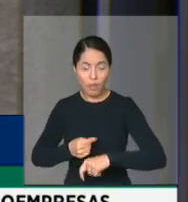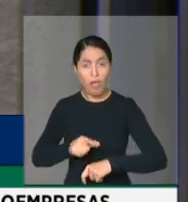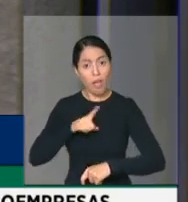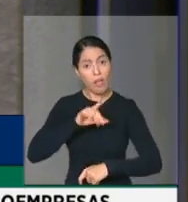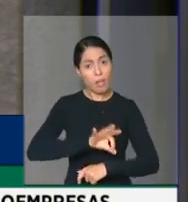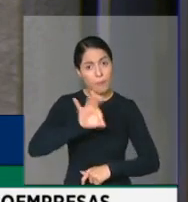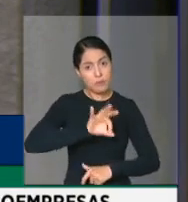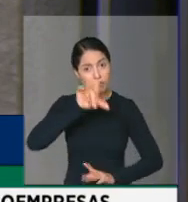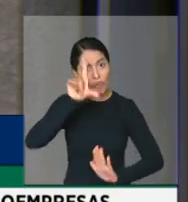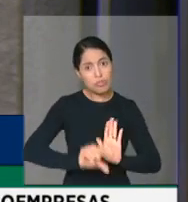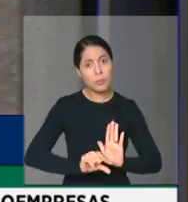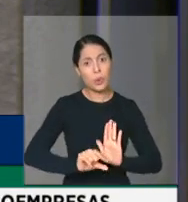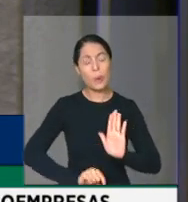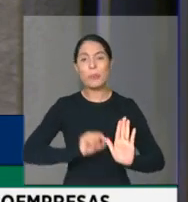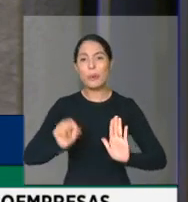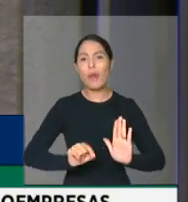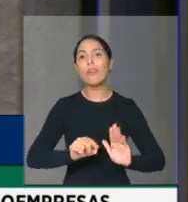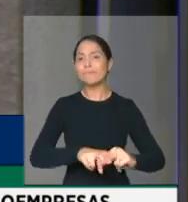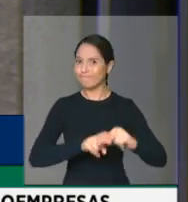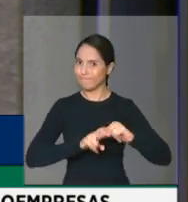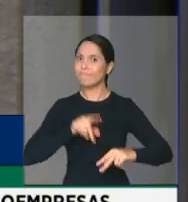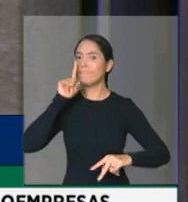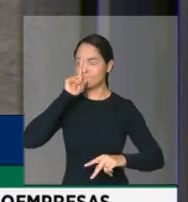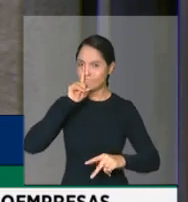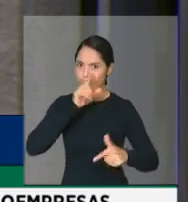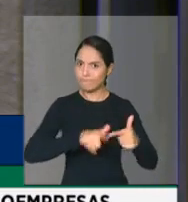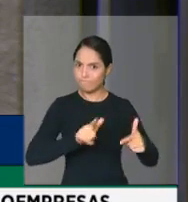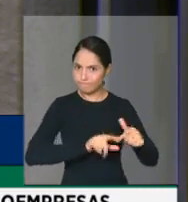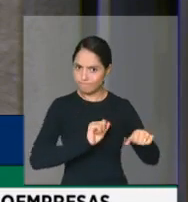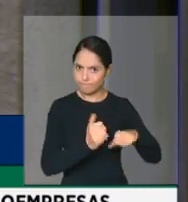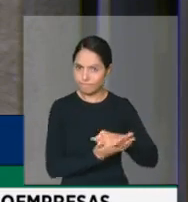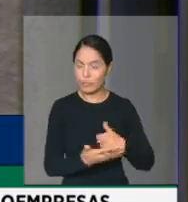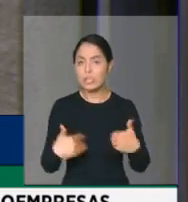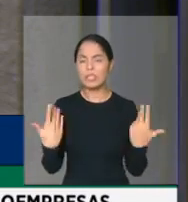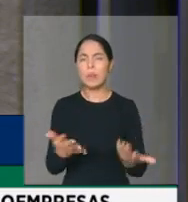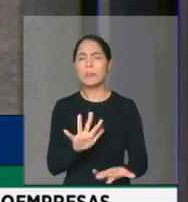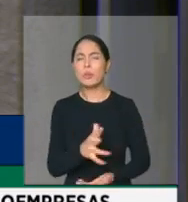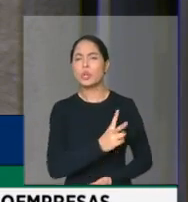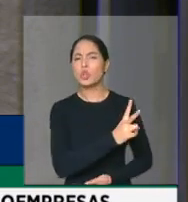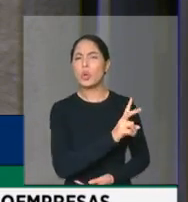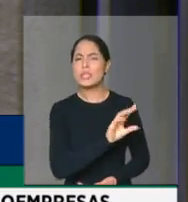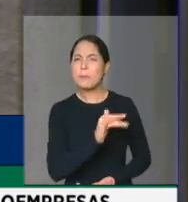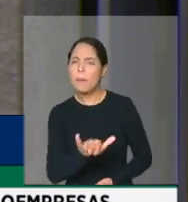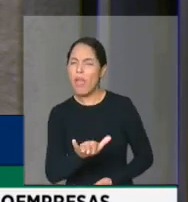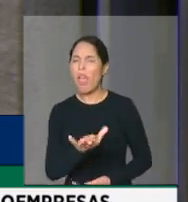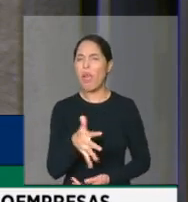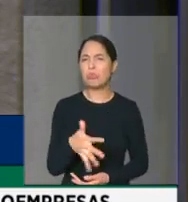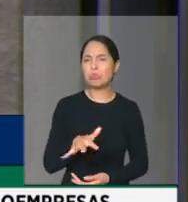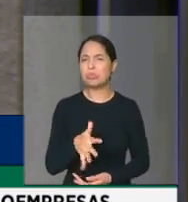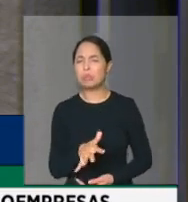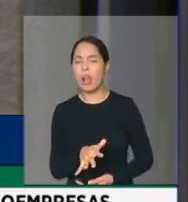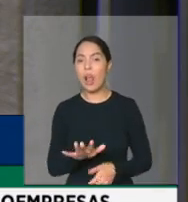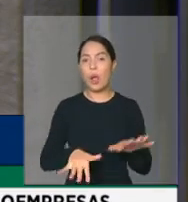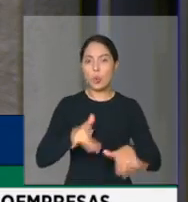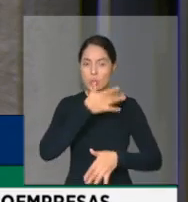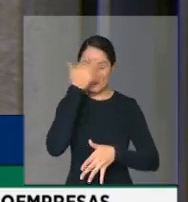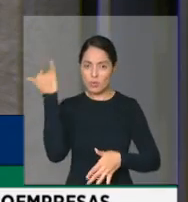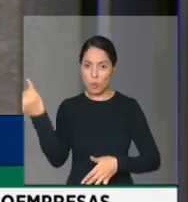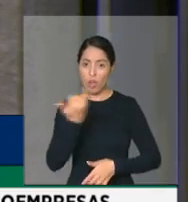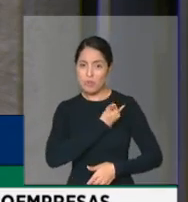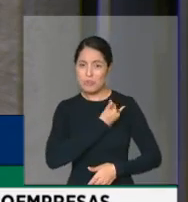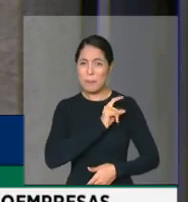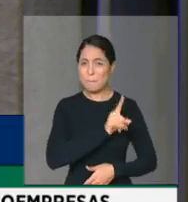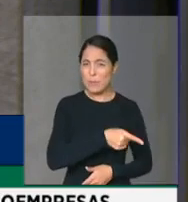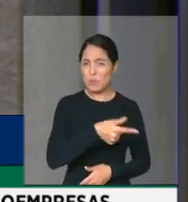caia, justamente por conta da crise. Então, há uma projeção de variação de 2,5%, alguns falam em 1,75% até o final do